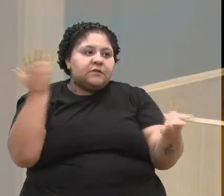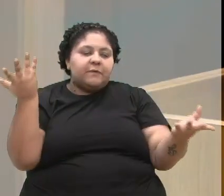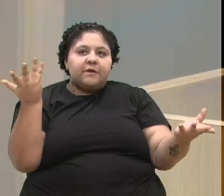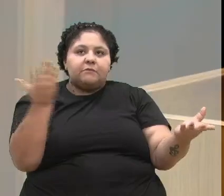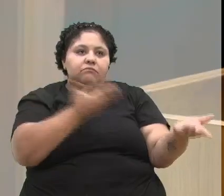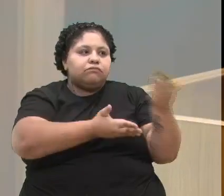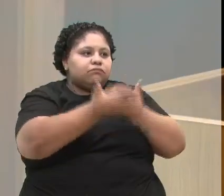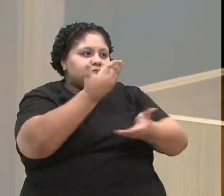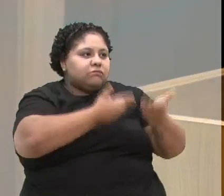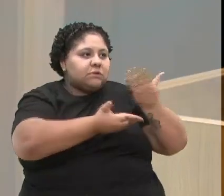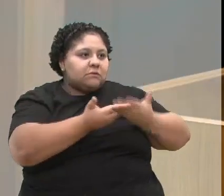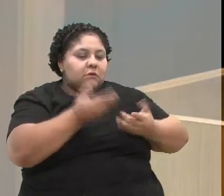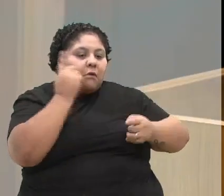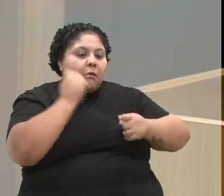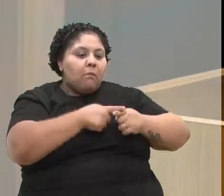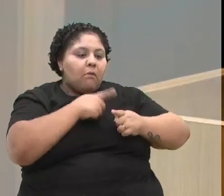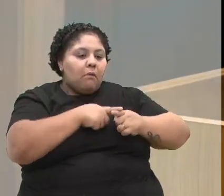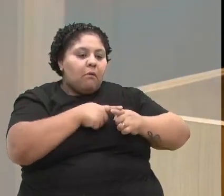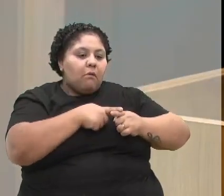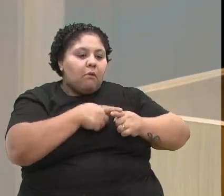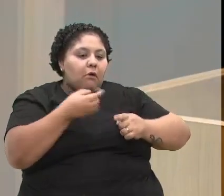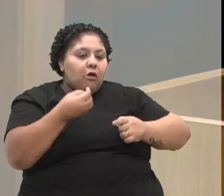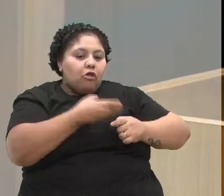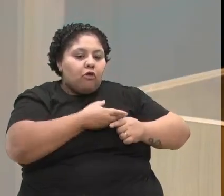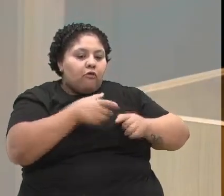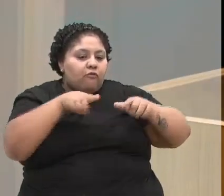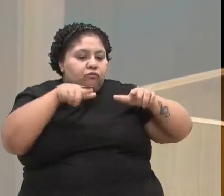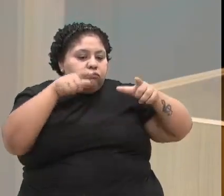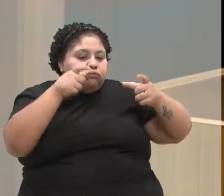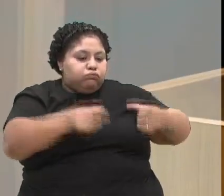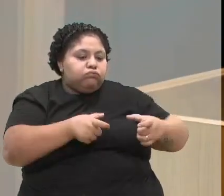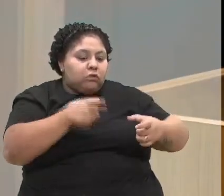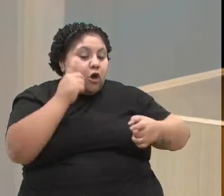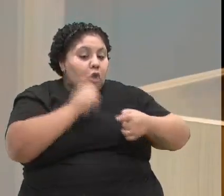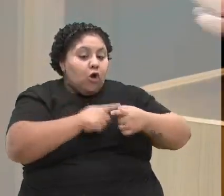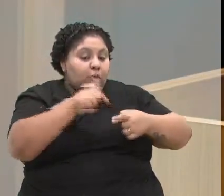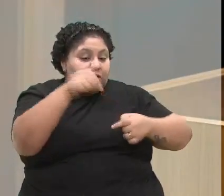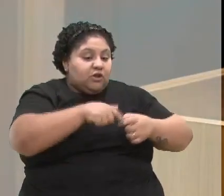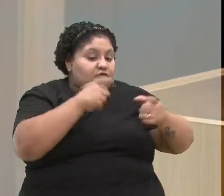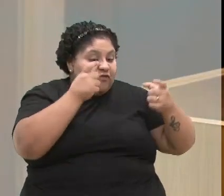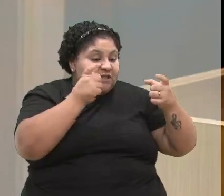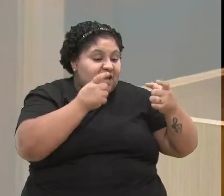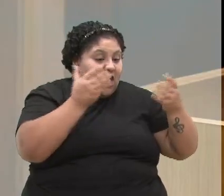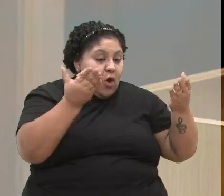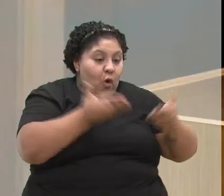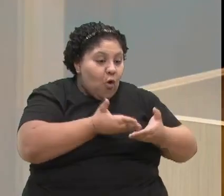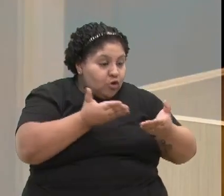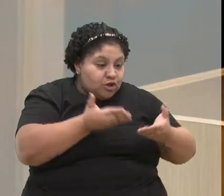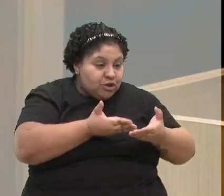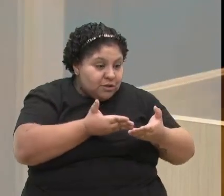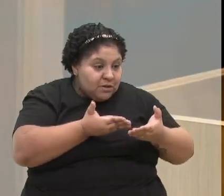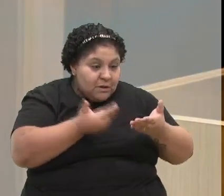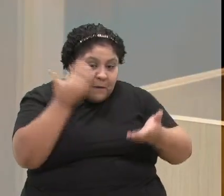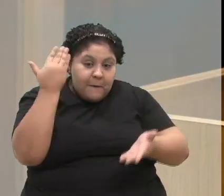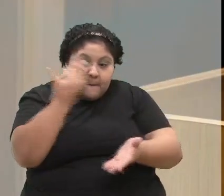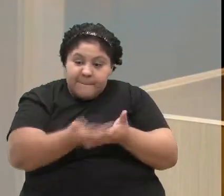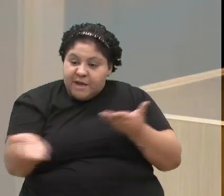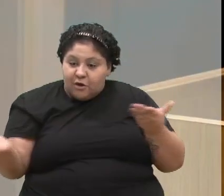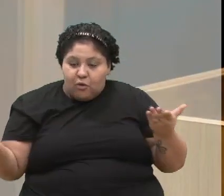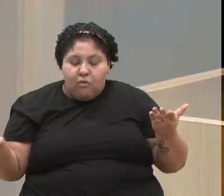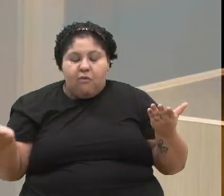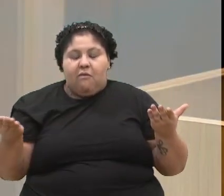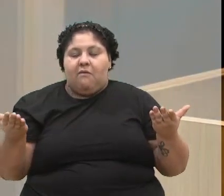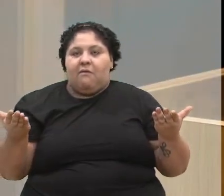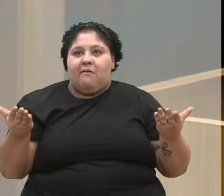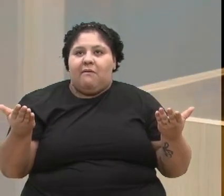esperando ser atendido para poder fazer a renovação do talão, porque se eu não fizer hoje, eu não faço mais. Porque vence hoje.